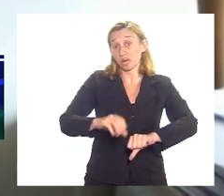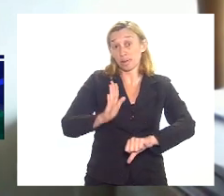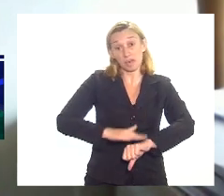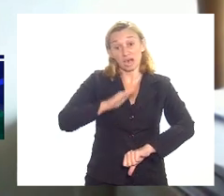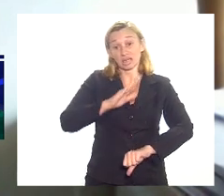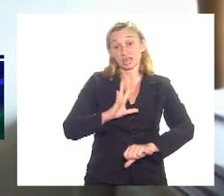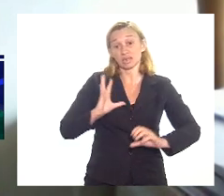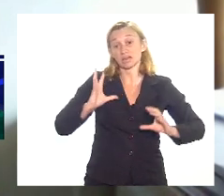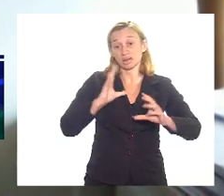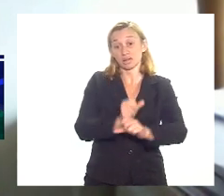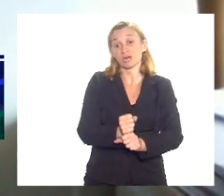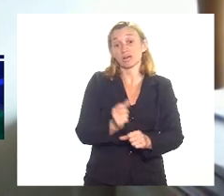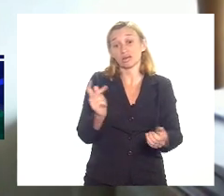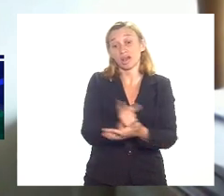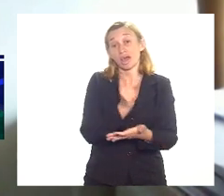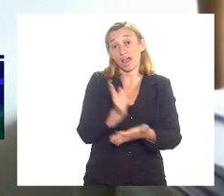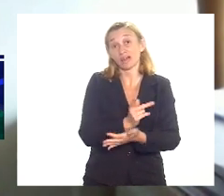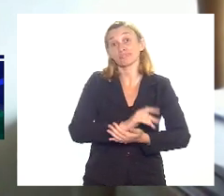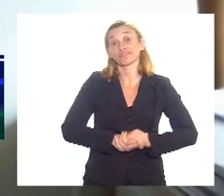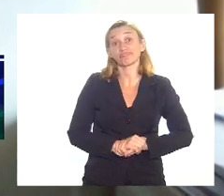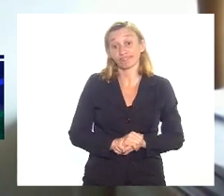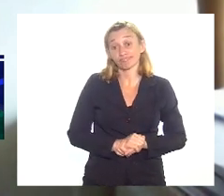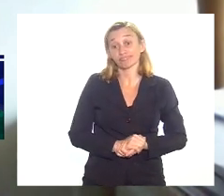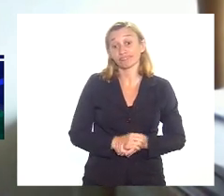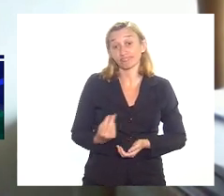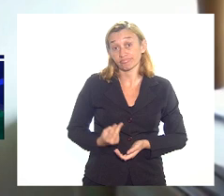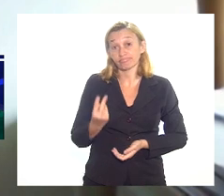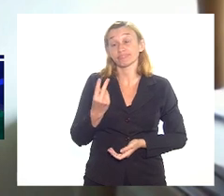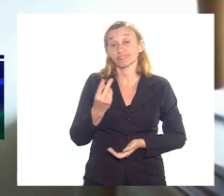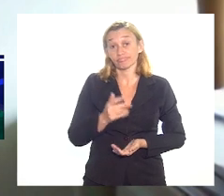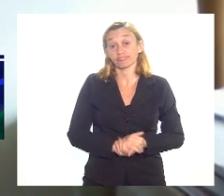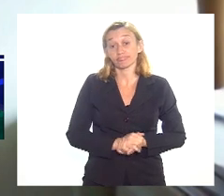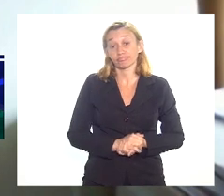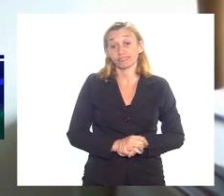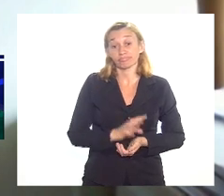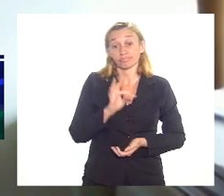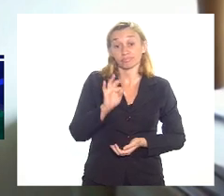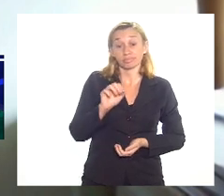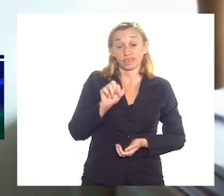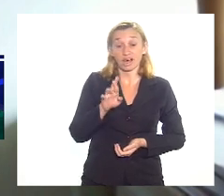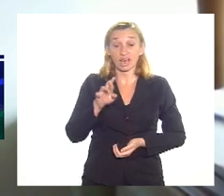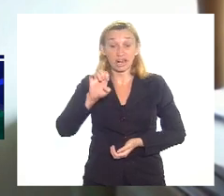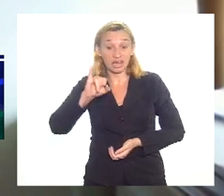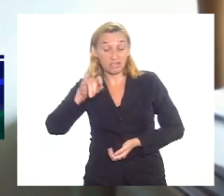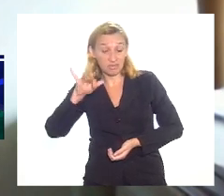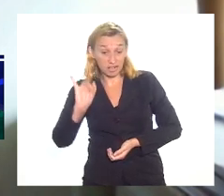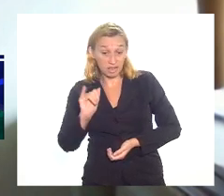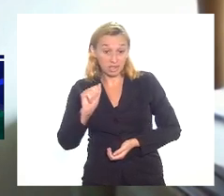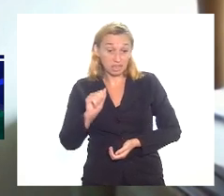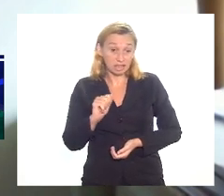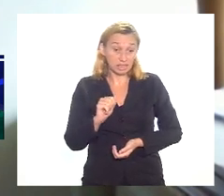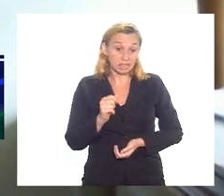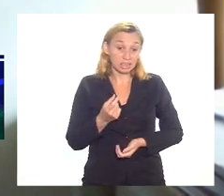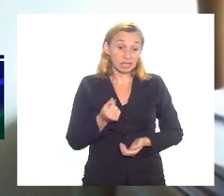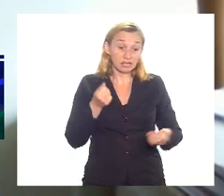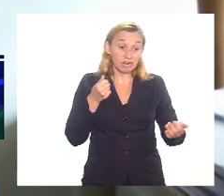cálculo indevido a menor, do valor da tarifa que a SEDAI vai cobrar